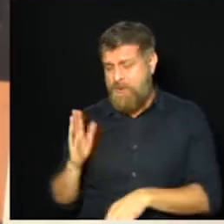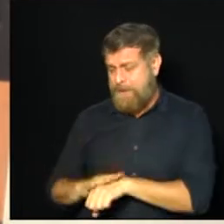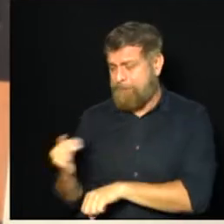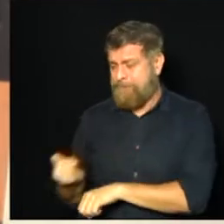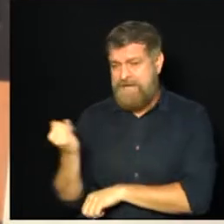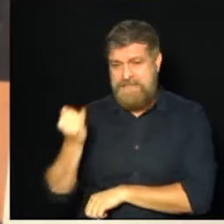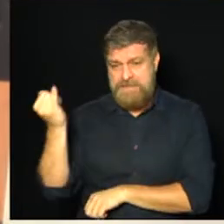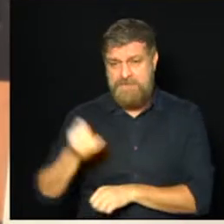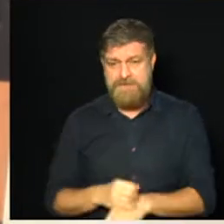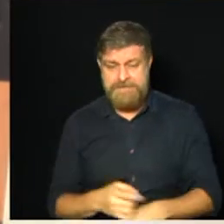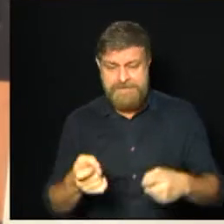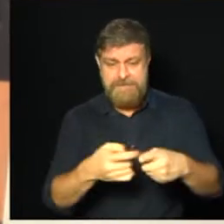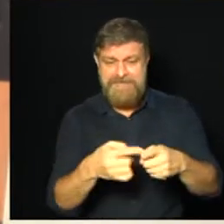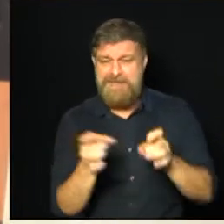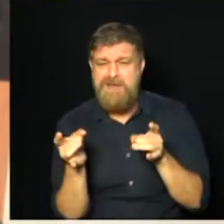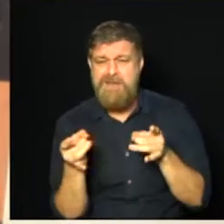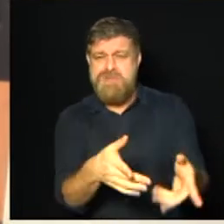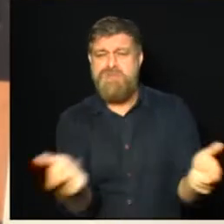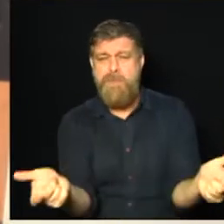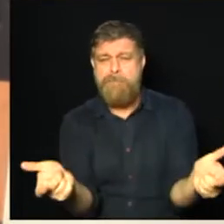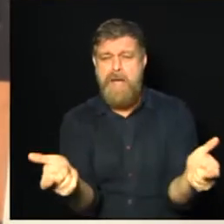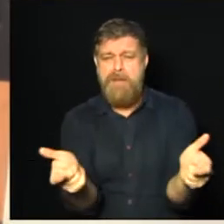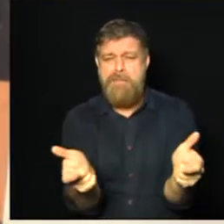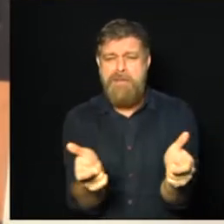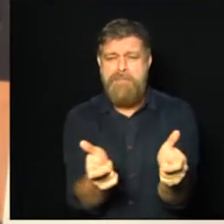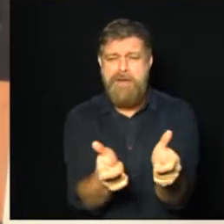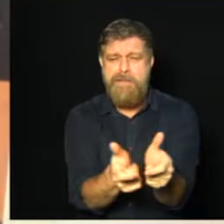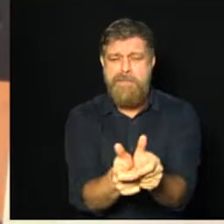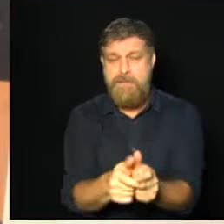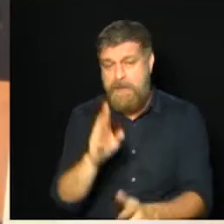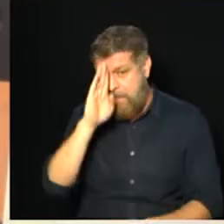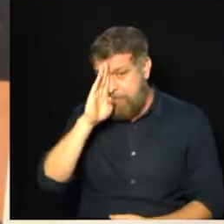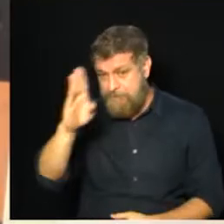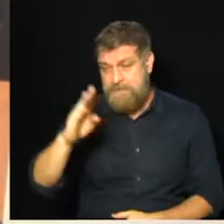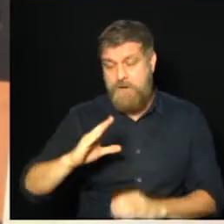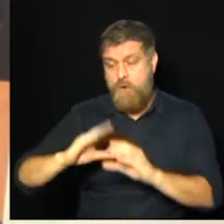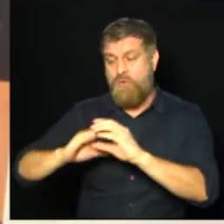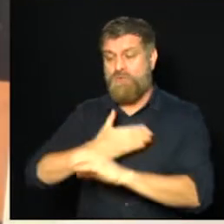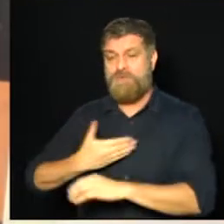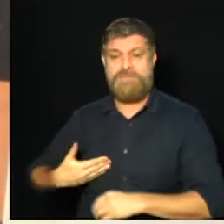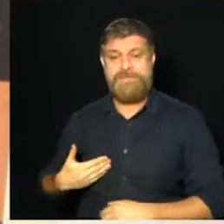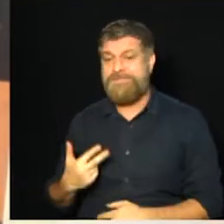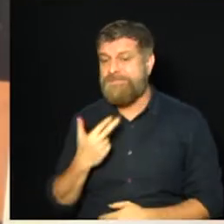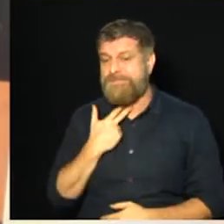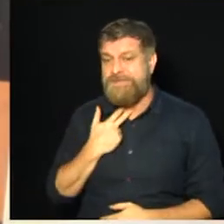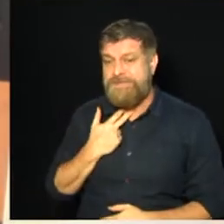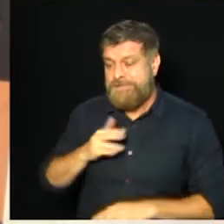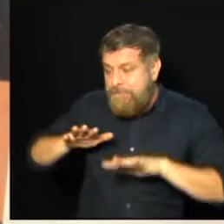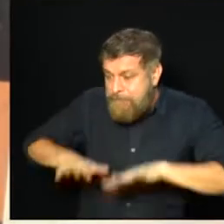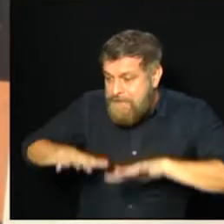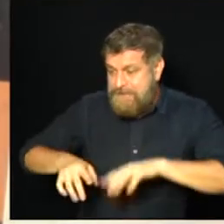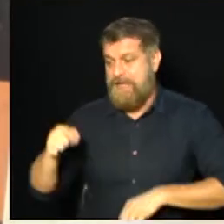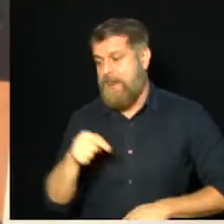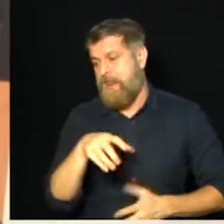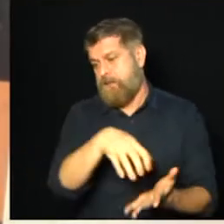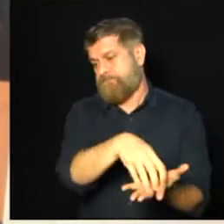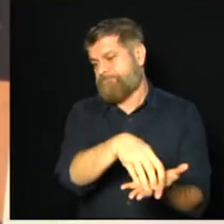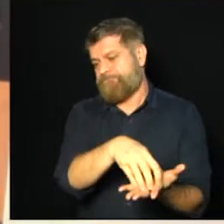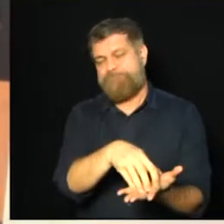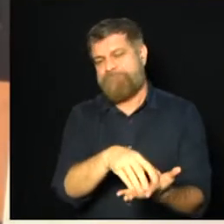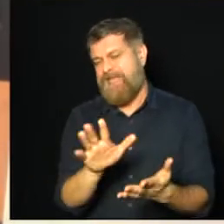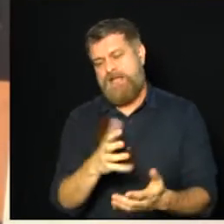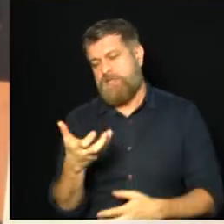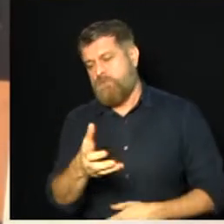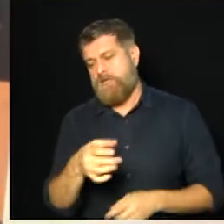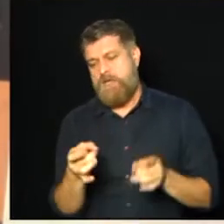essa evasão, é uma evasão muito elevada, inclusive, especialmente com o concursado, a gente não consegue. E a reposição desse concursado